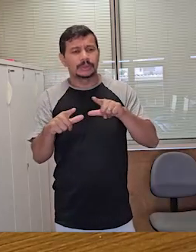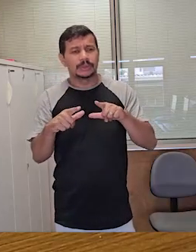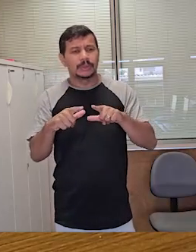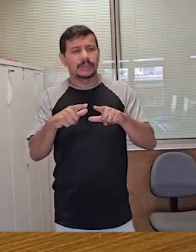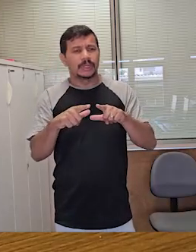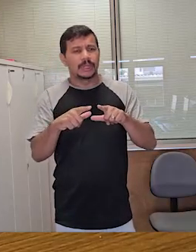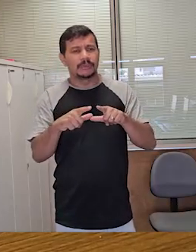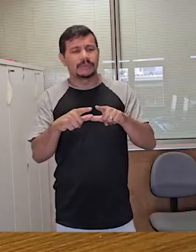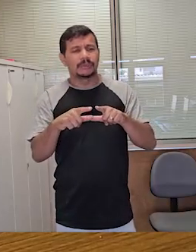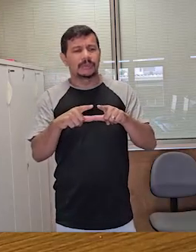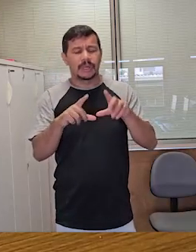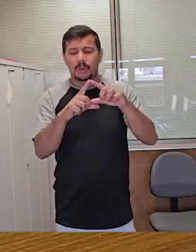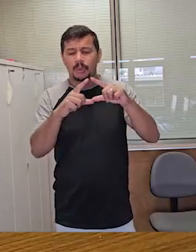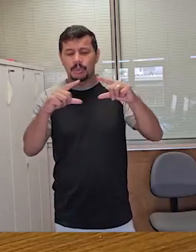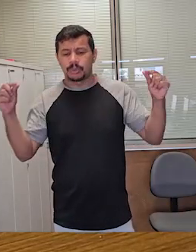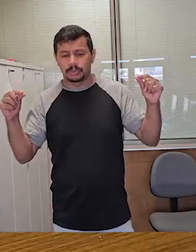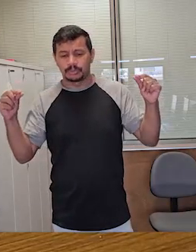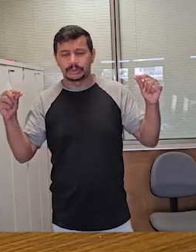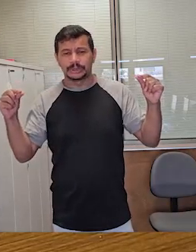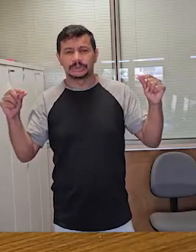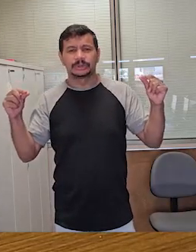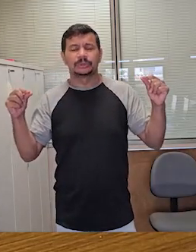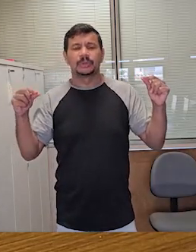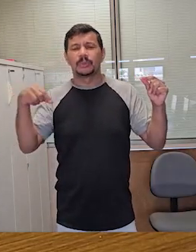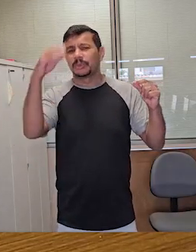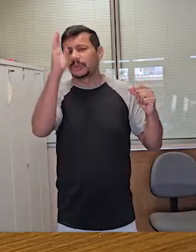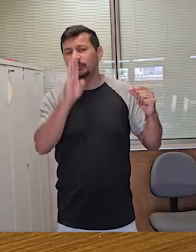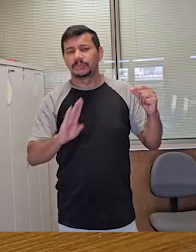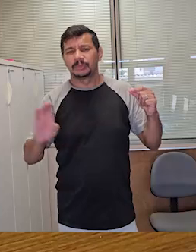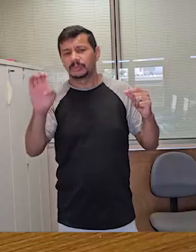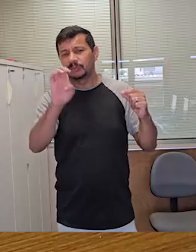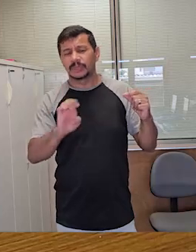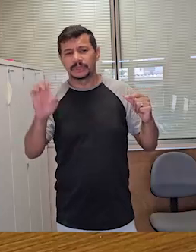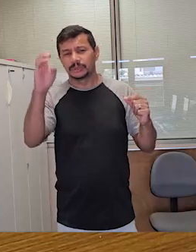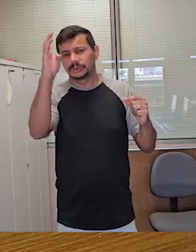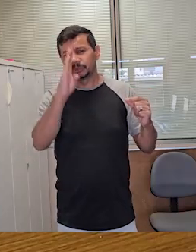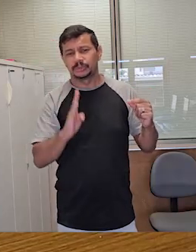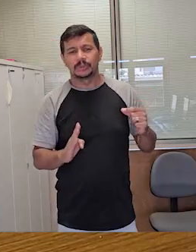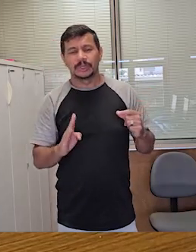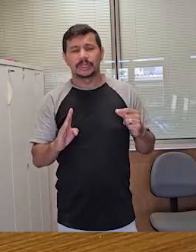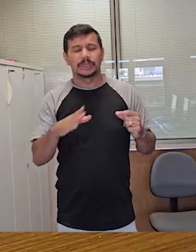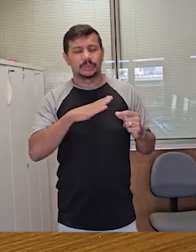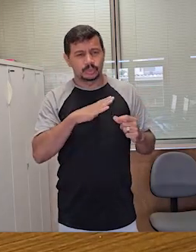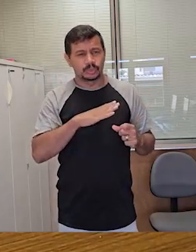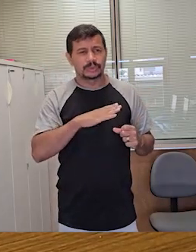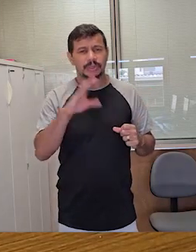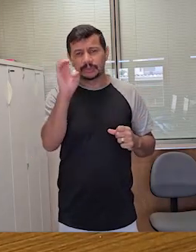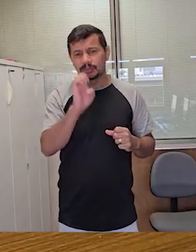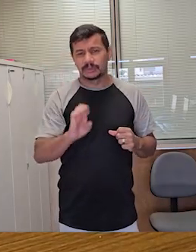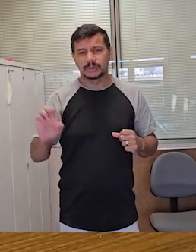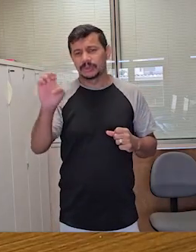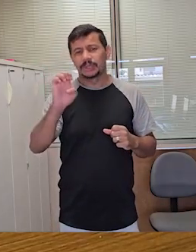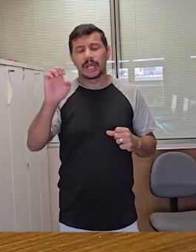fica invisível para o Estado brasileiro. Sim. Né? Então, tanto no município, no Estado, na